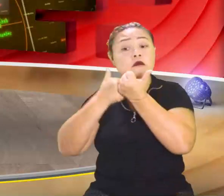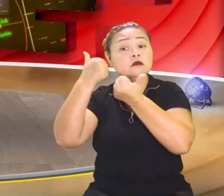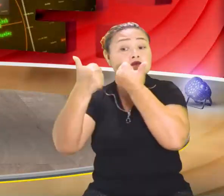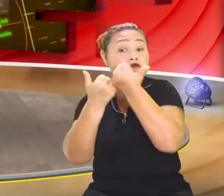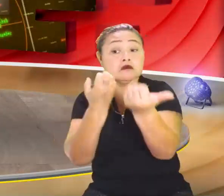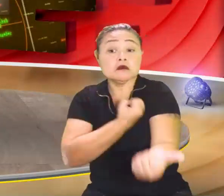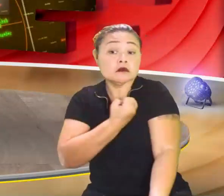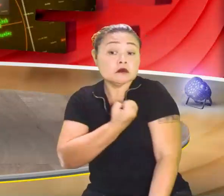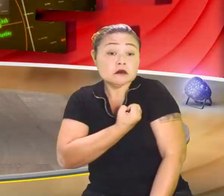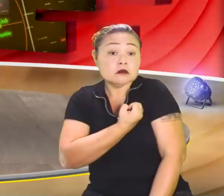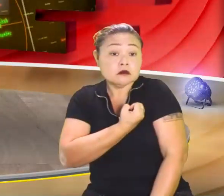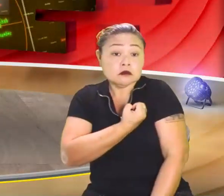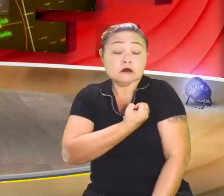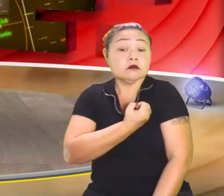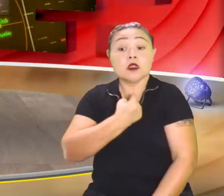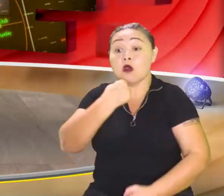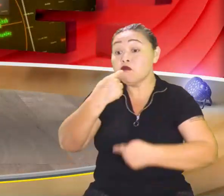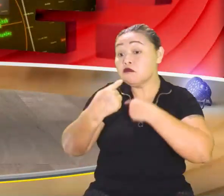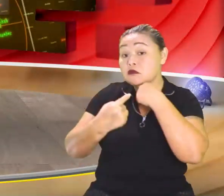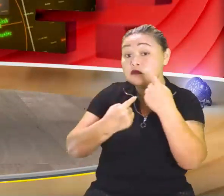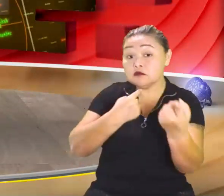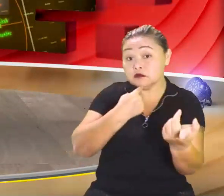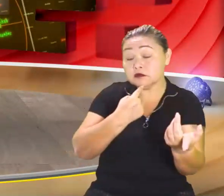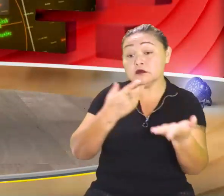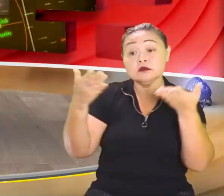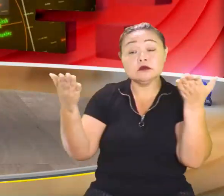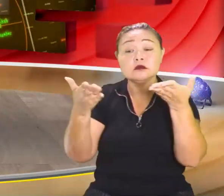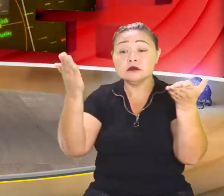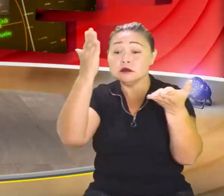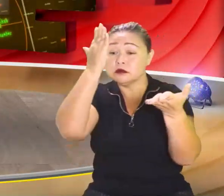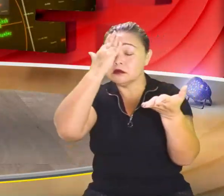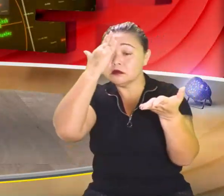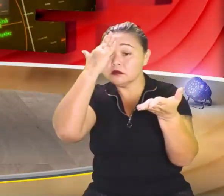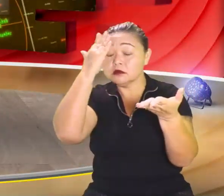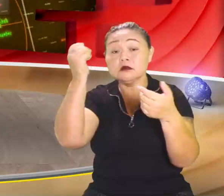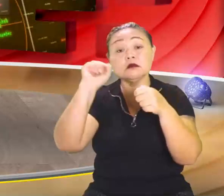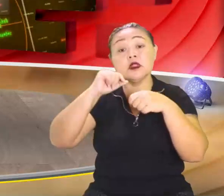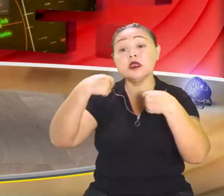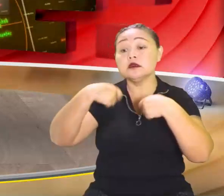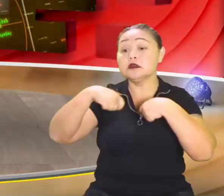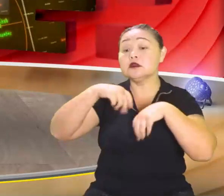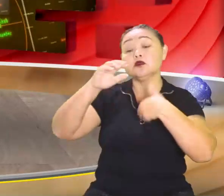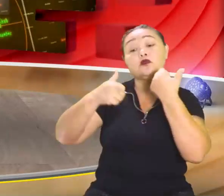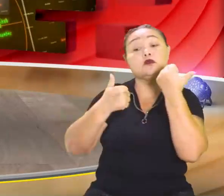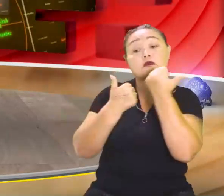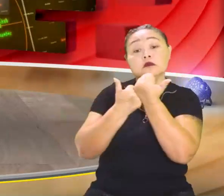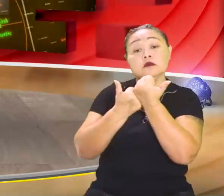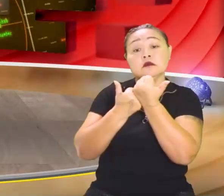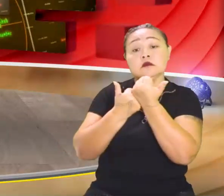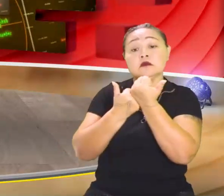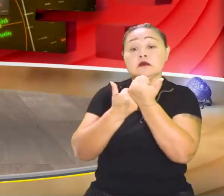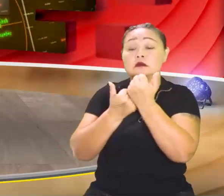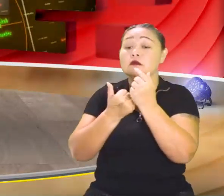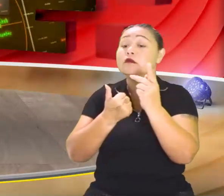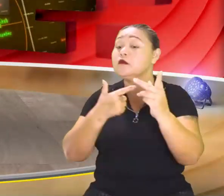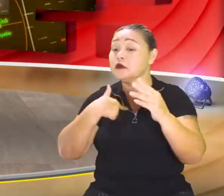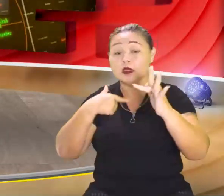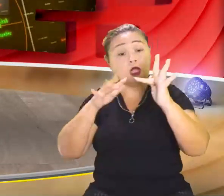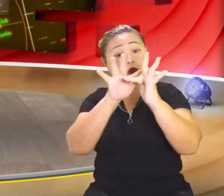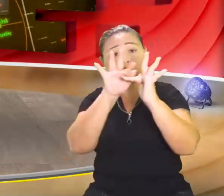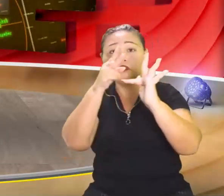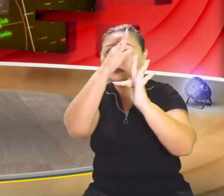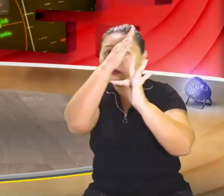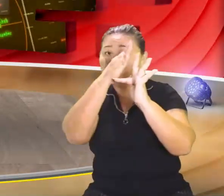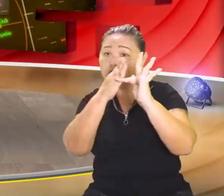Substituir valores. Né? Na dúvida. Agora vocês já sabem fazer sem substituir. A função é aquele Vzinho